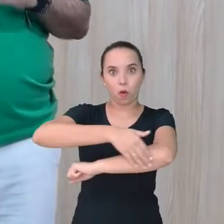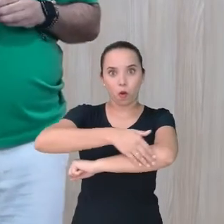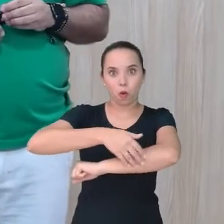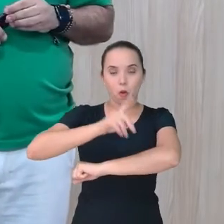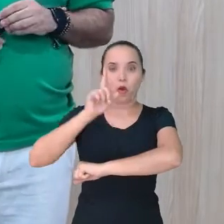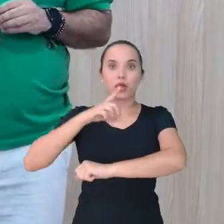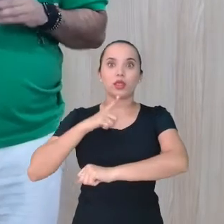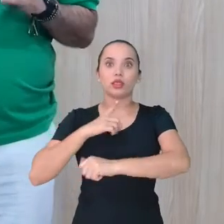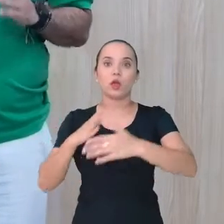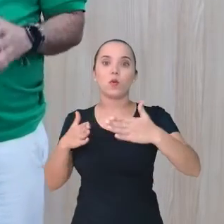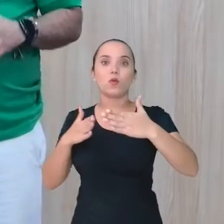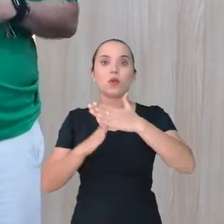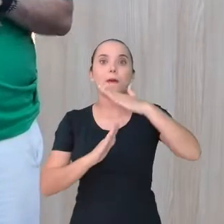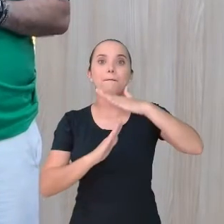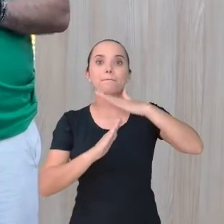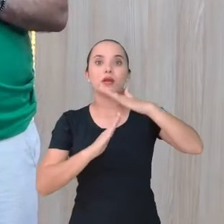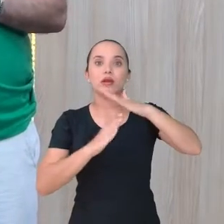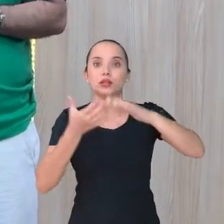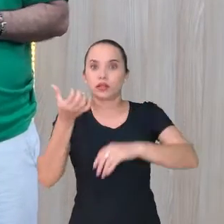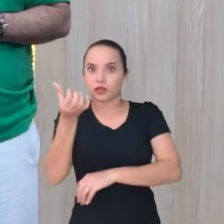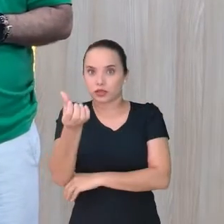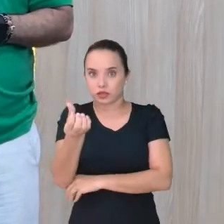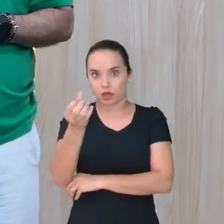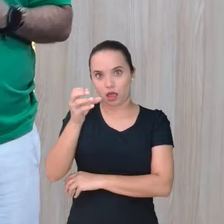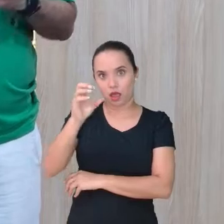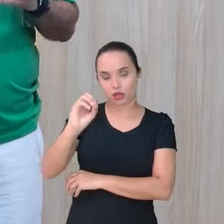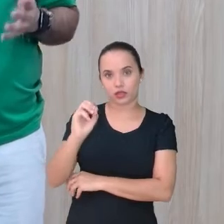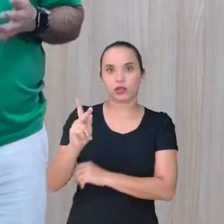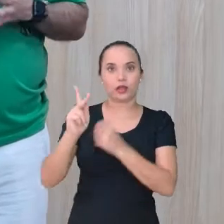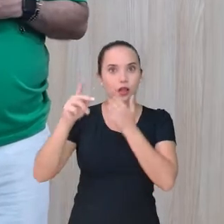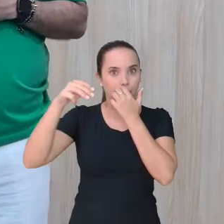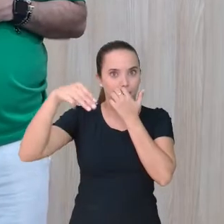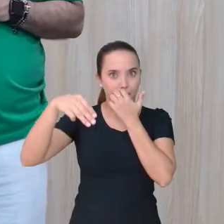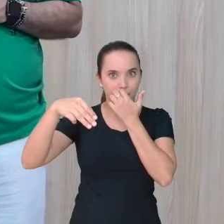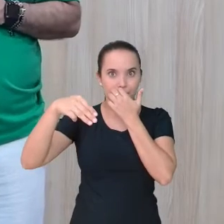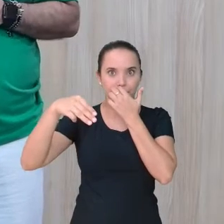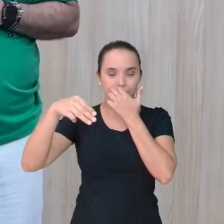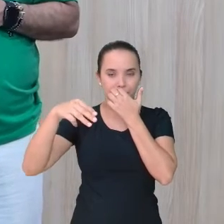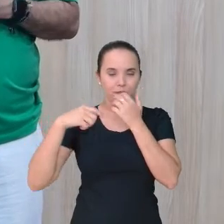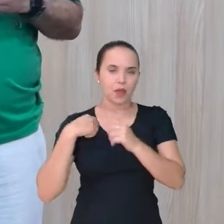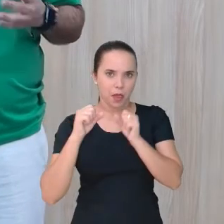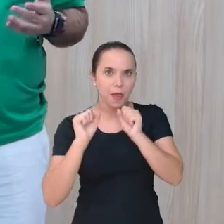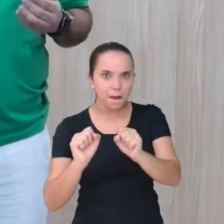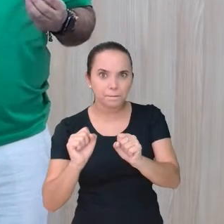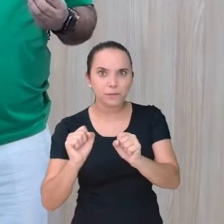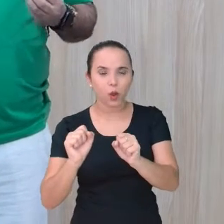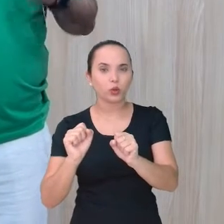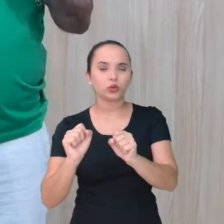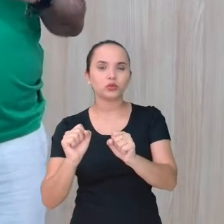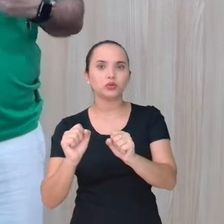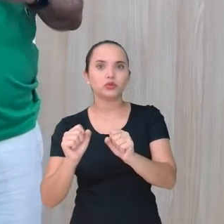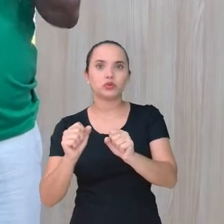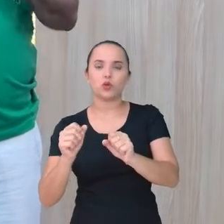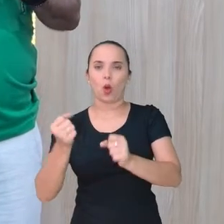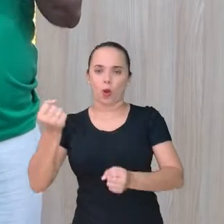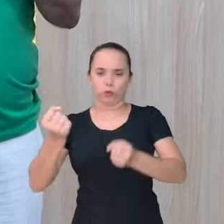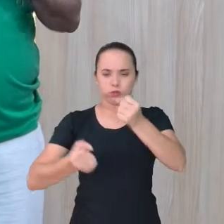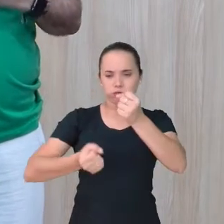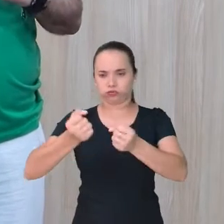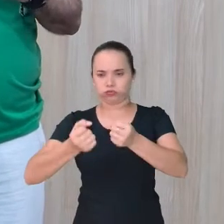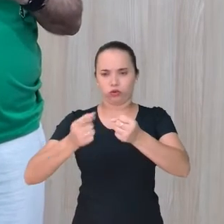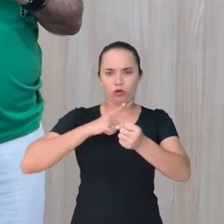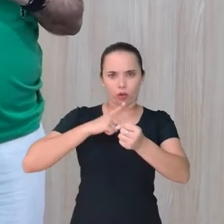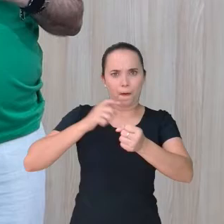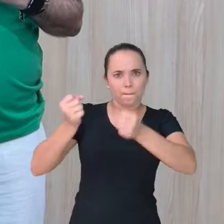de velocidade é 60 km por hora. Aí vejam, eu posso usar do meu valor de